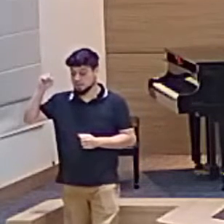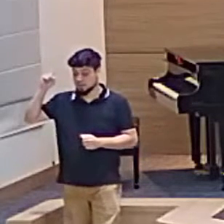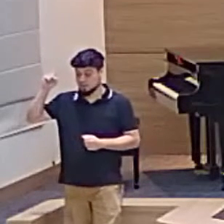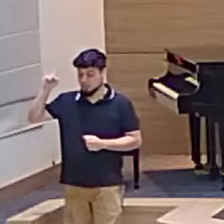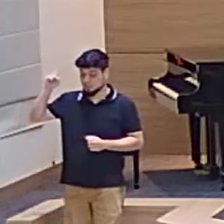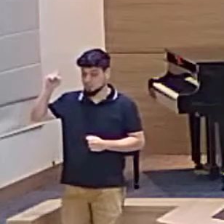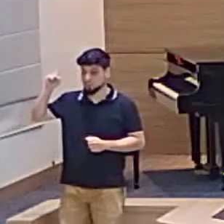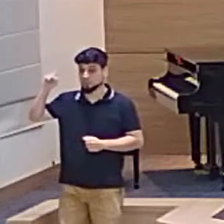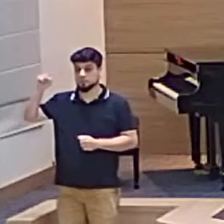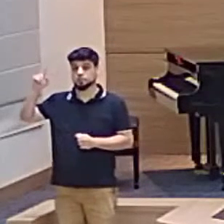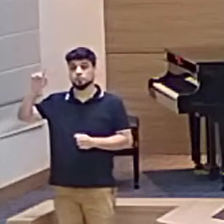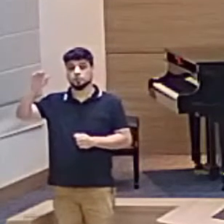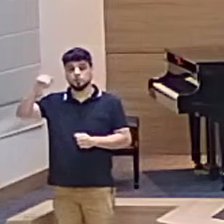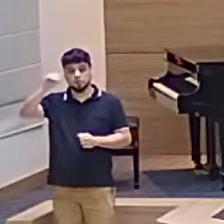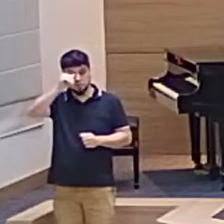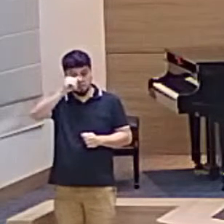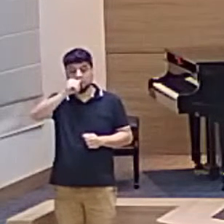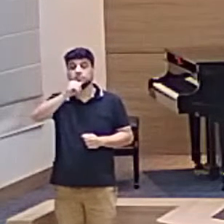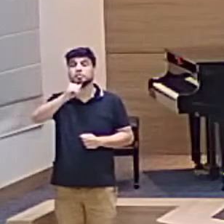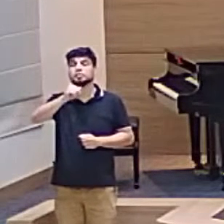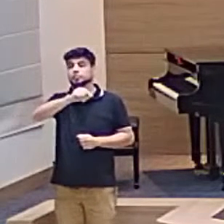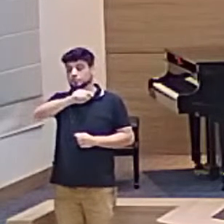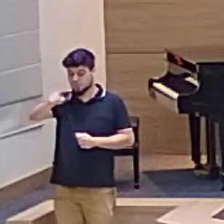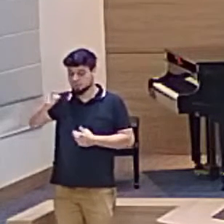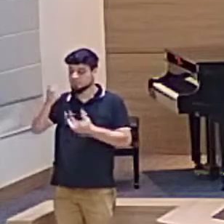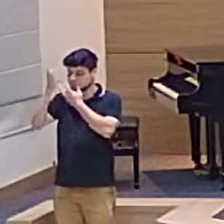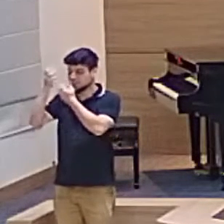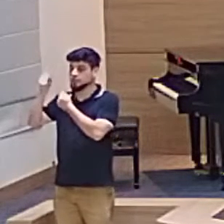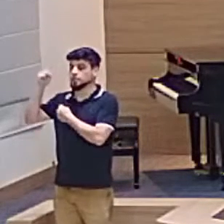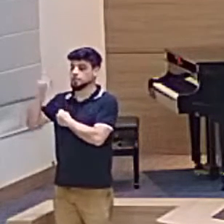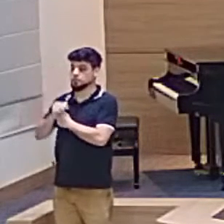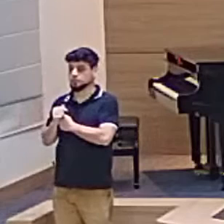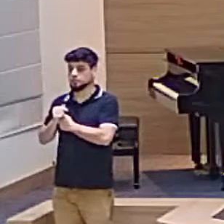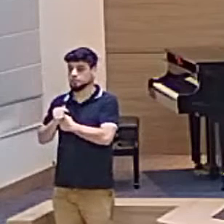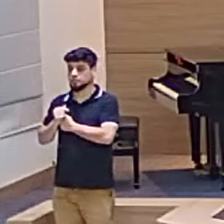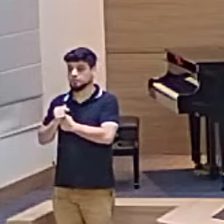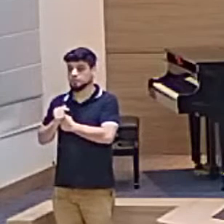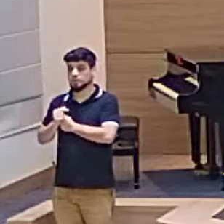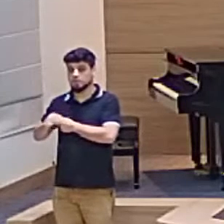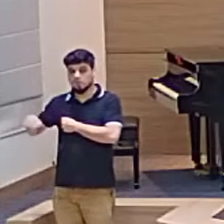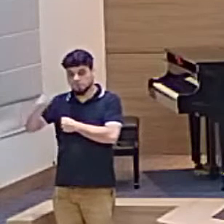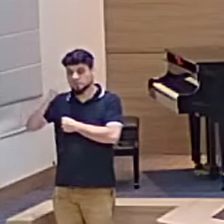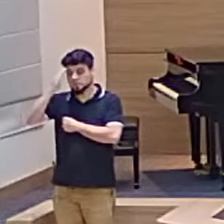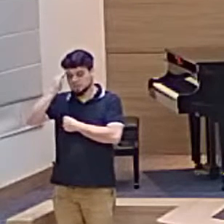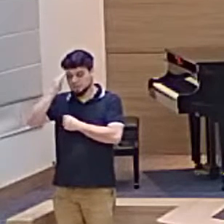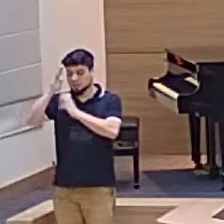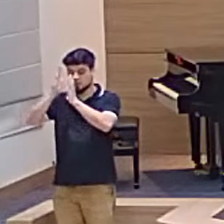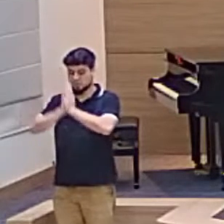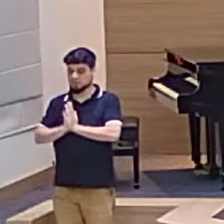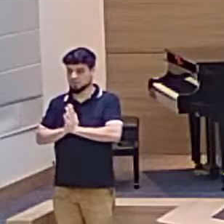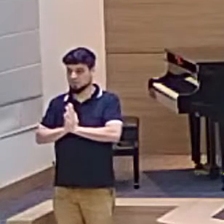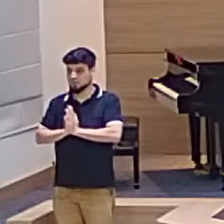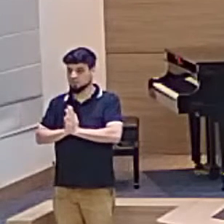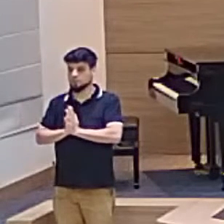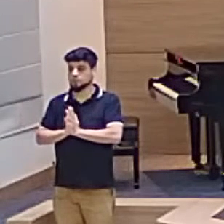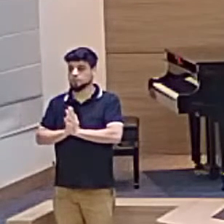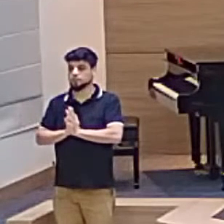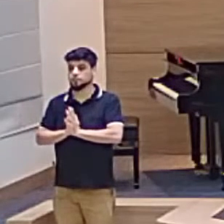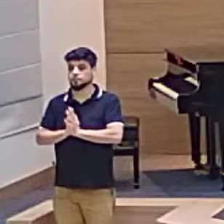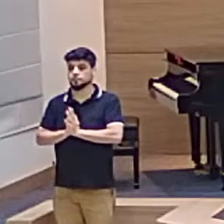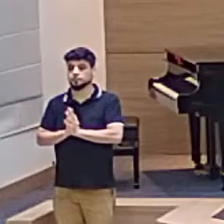igreja é outra sua família entende o valor da adoração sua família entende a dimensão da adoração